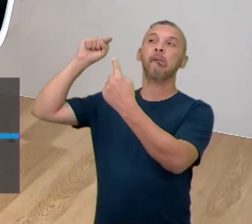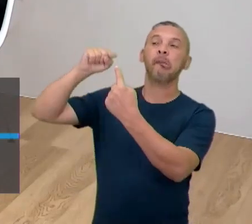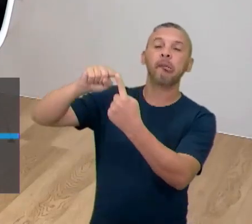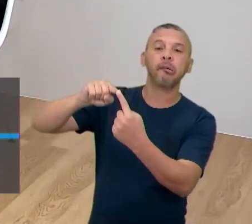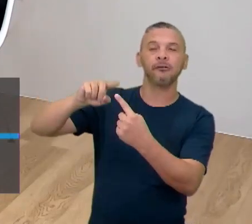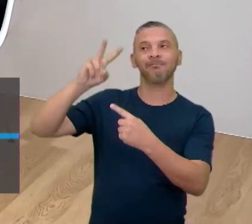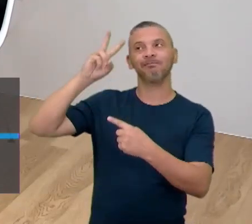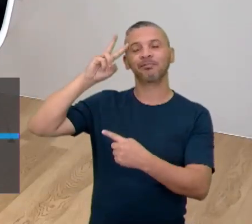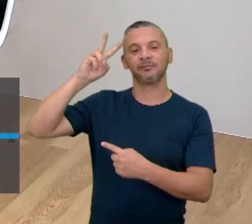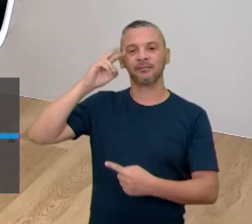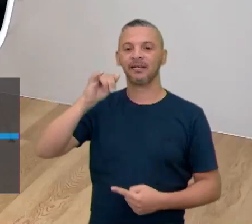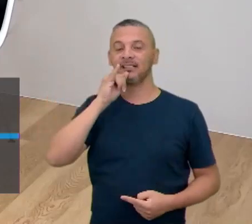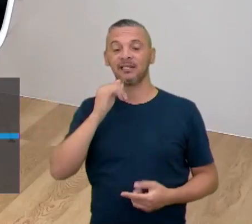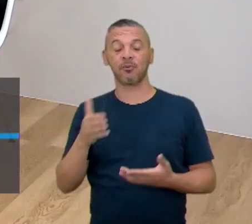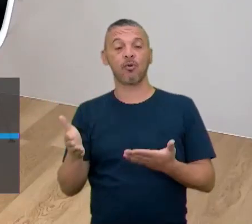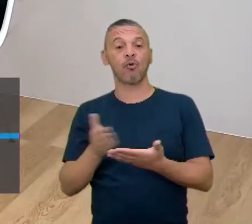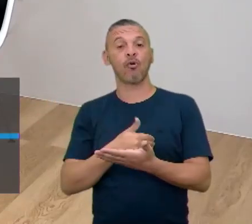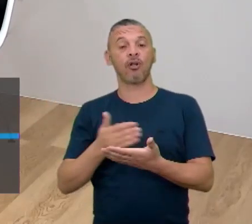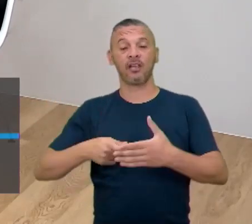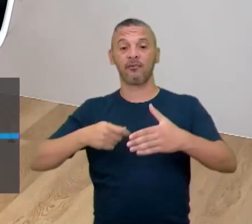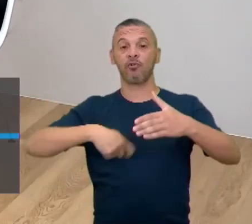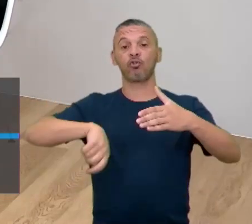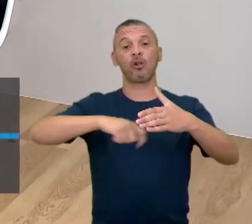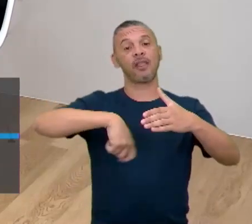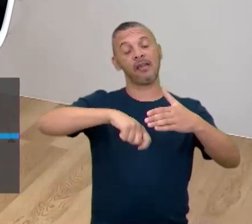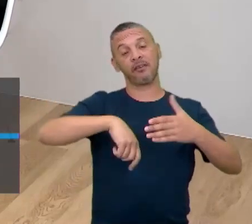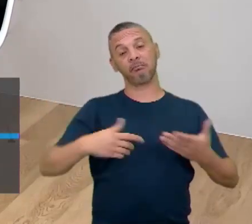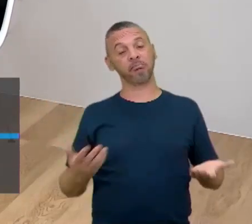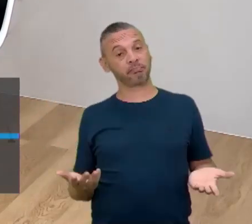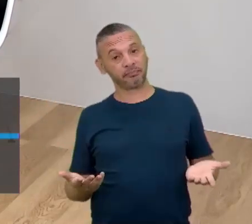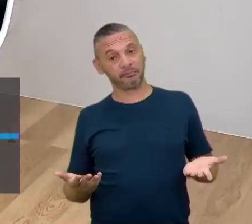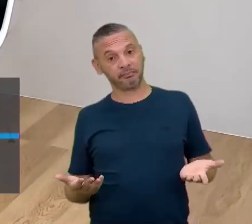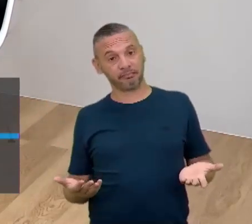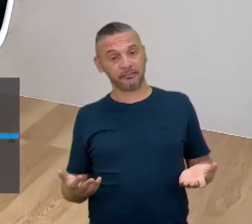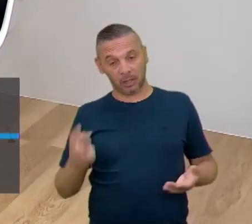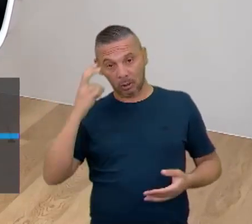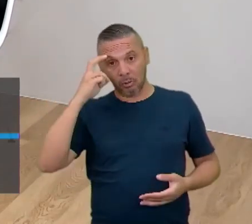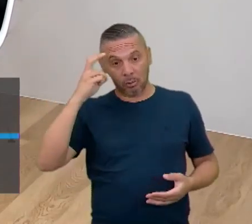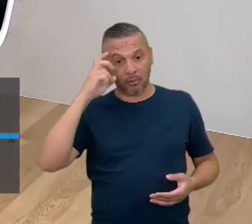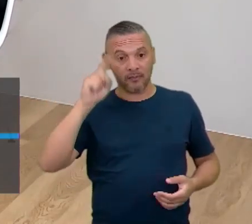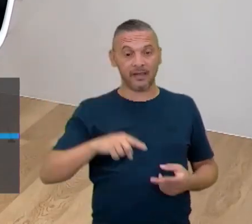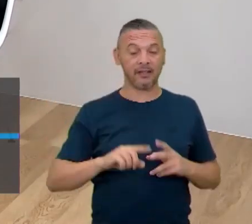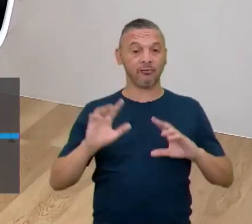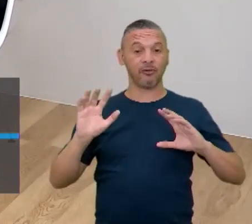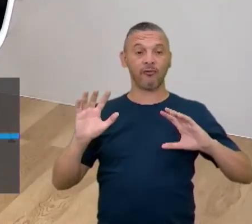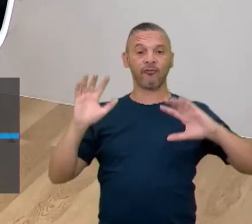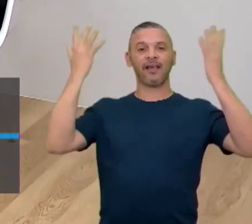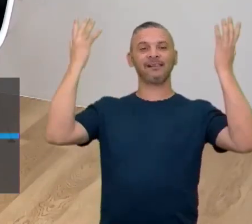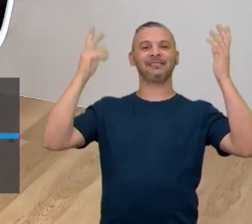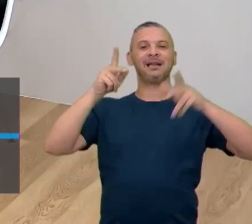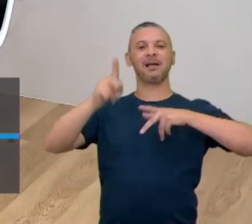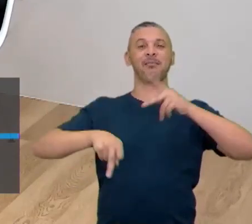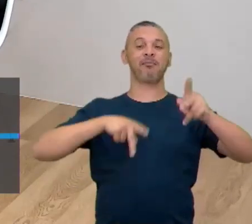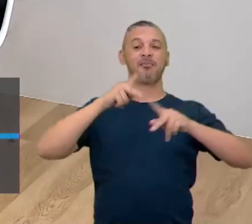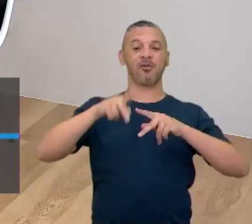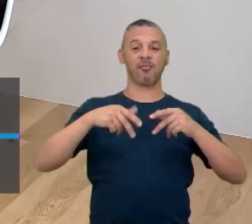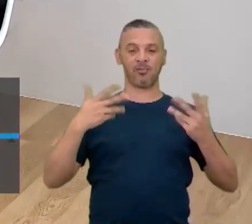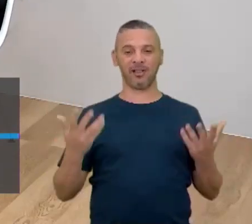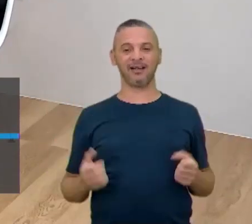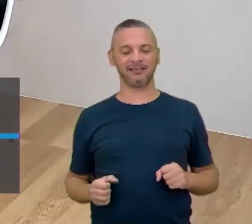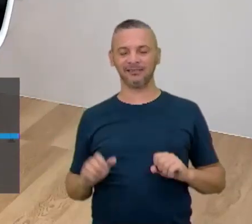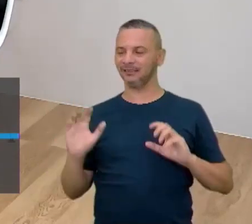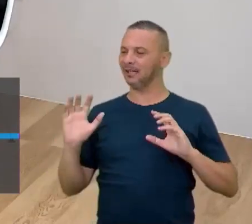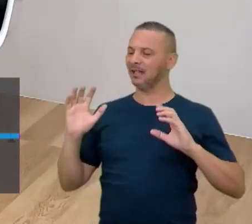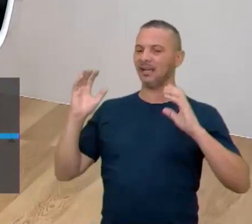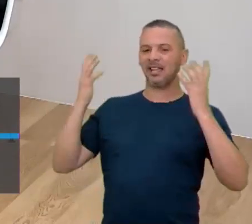exemplo, um livro de culinária. Sim, exato. Né? Uma festa popular. Esses eventos, né? A